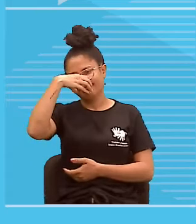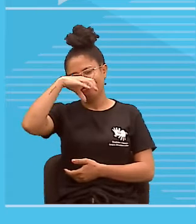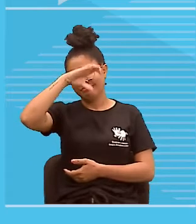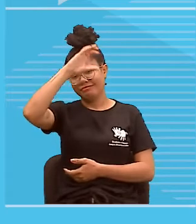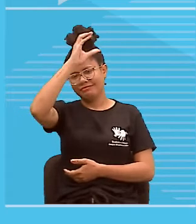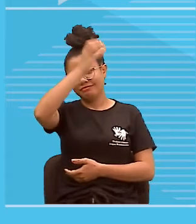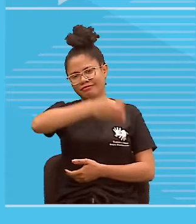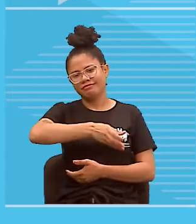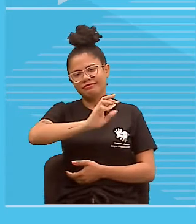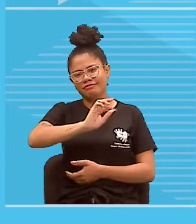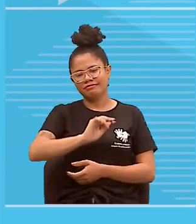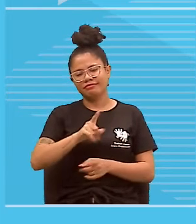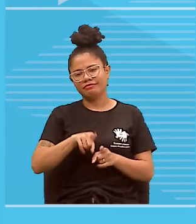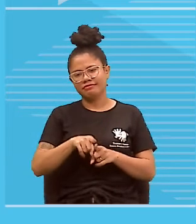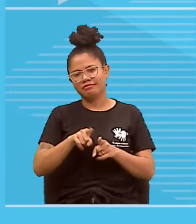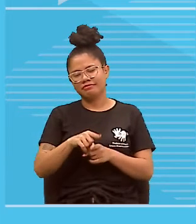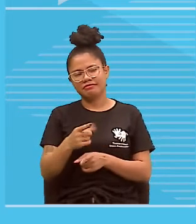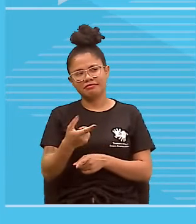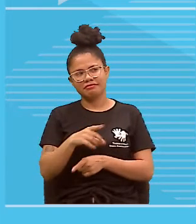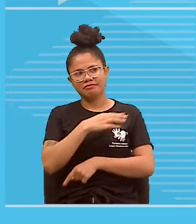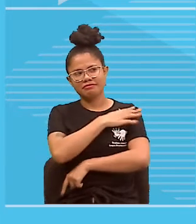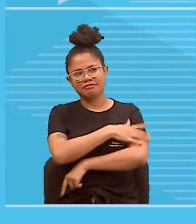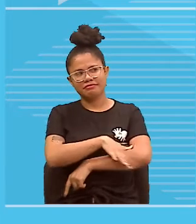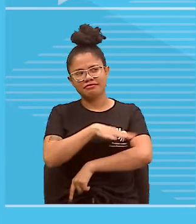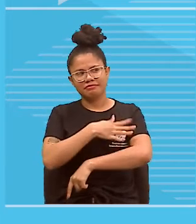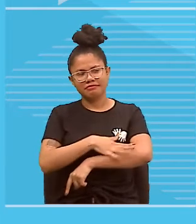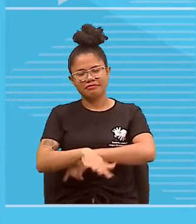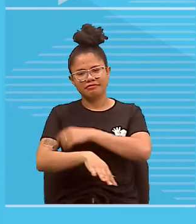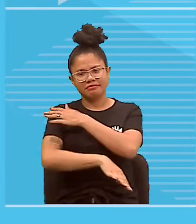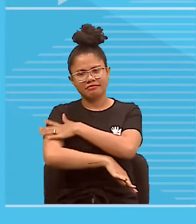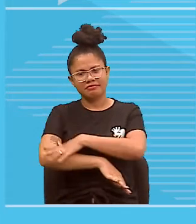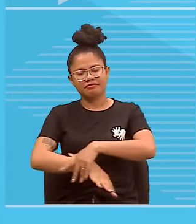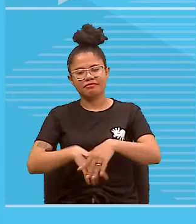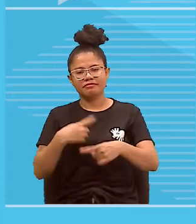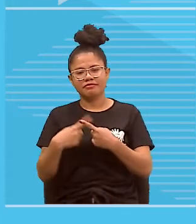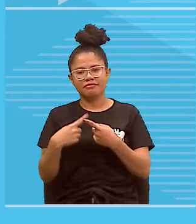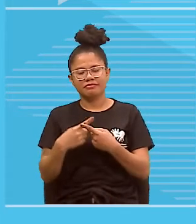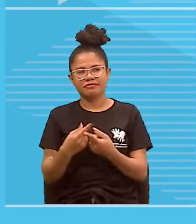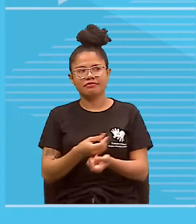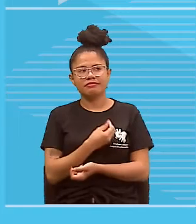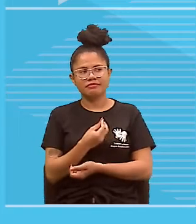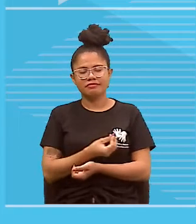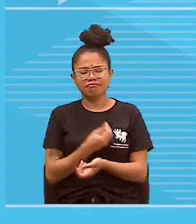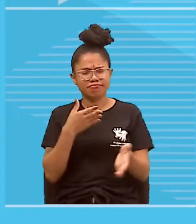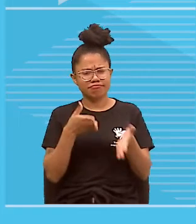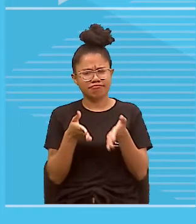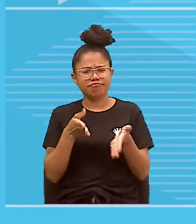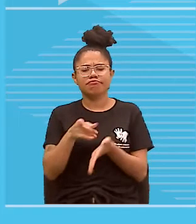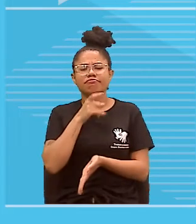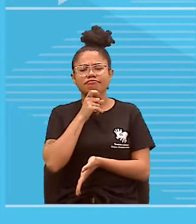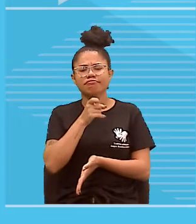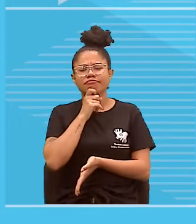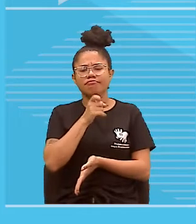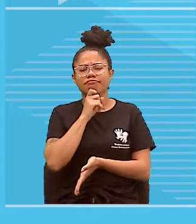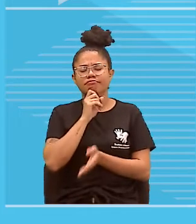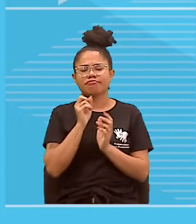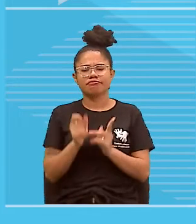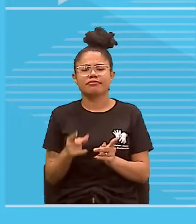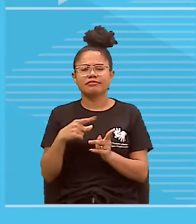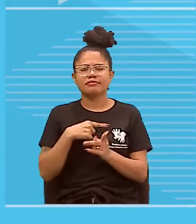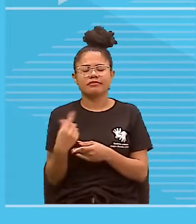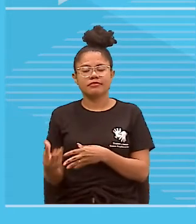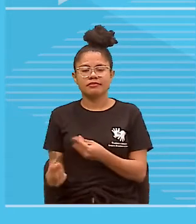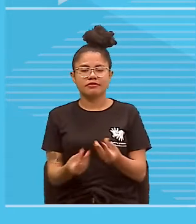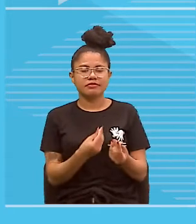uma quantidade menor de pelos porque o mamute era Bem peludão porque Ele viveu na era glacial né não era que tinha